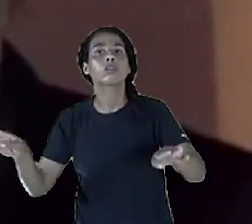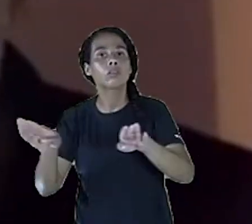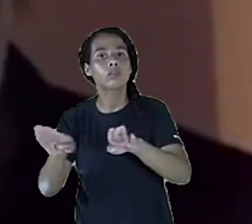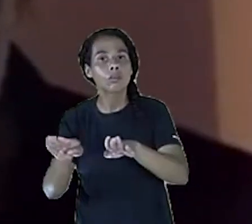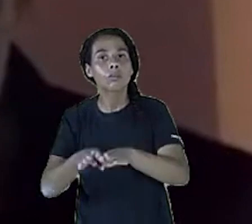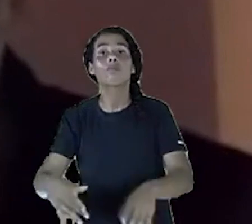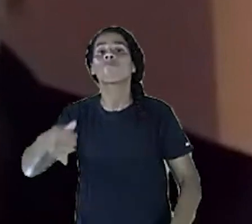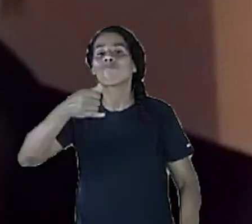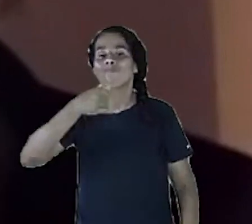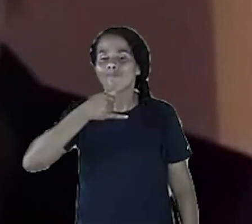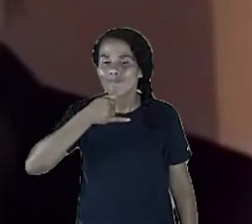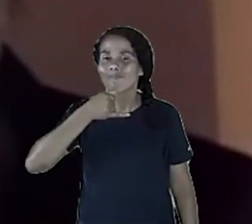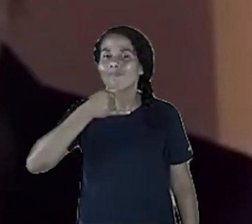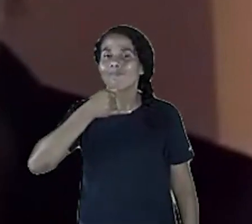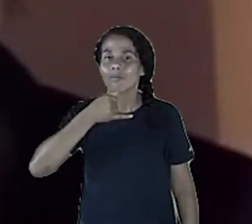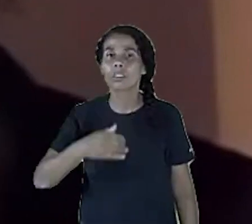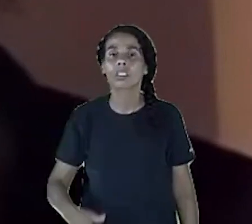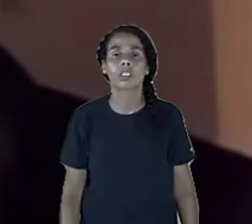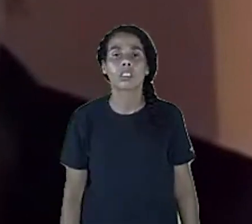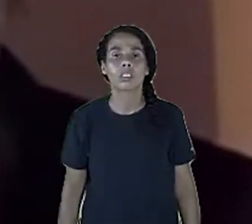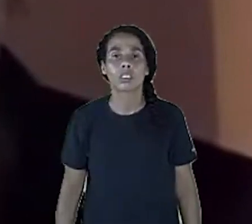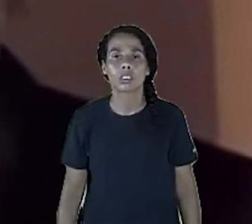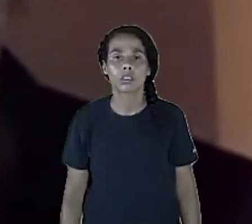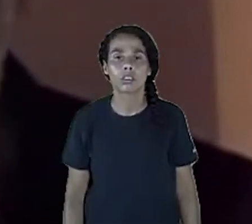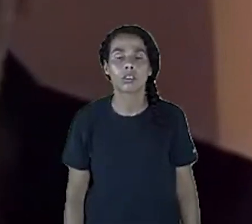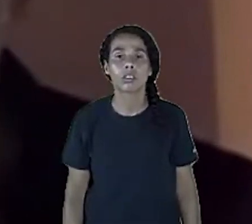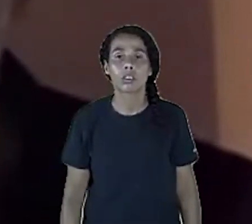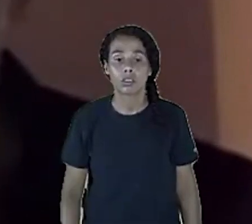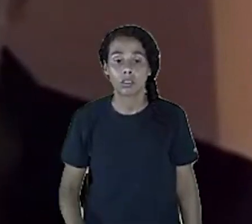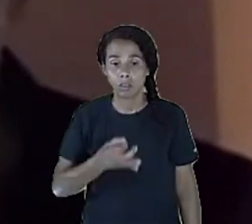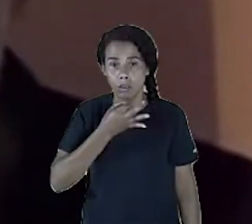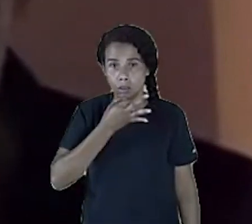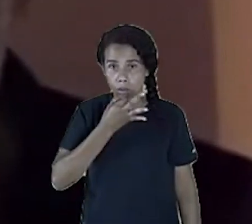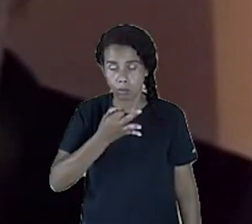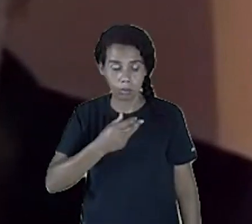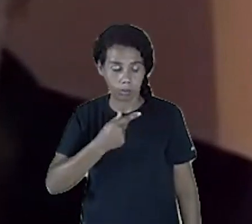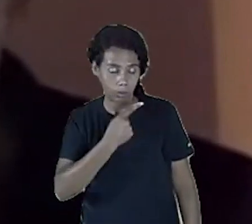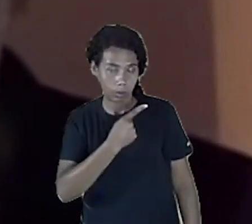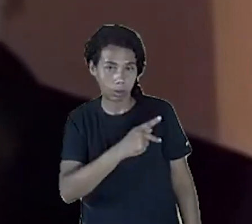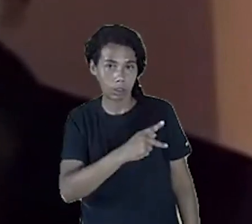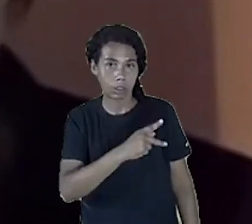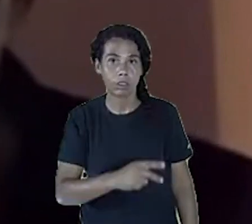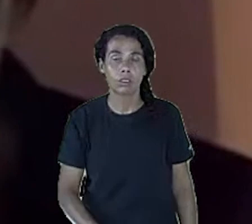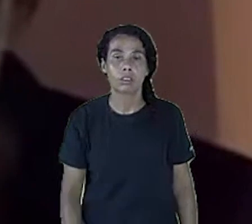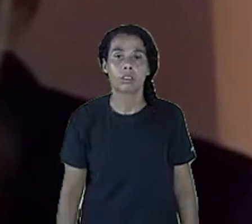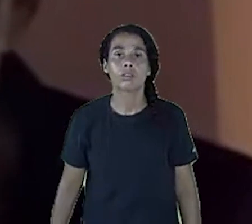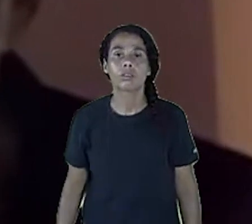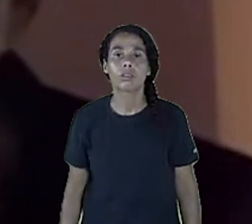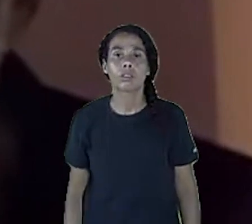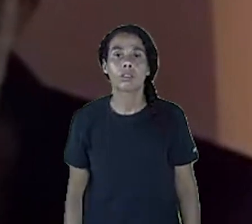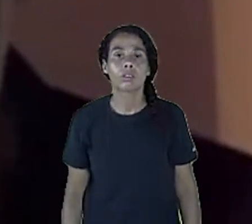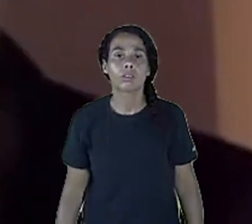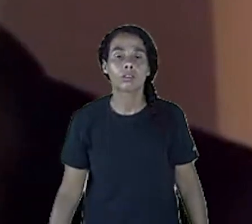acho que para a felicidade nossa, ou para nosso gáudio, enfim, as